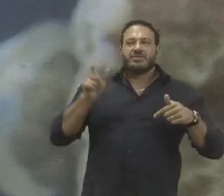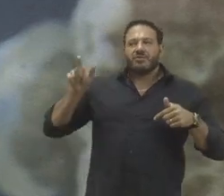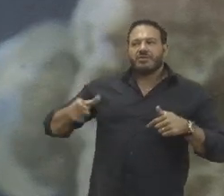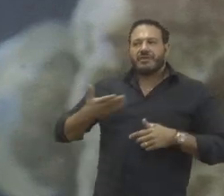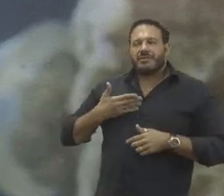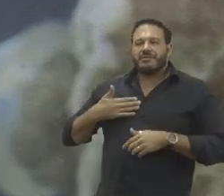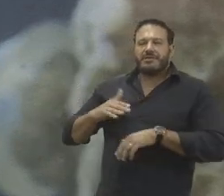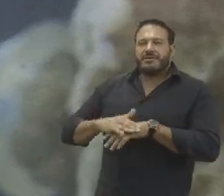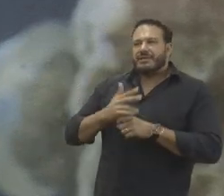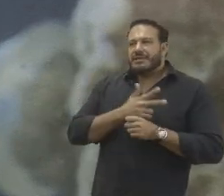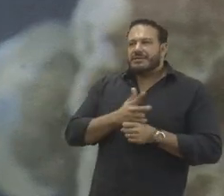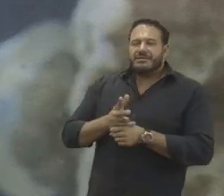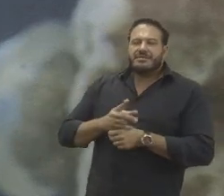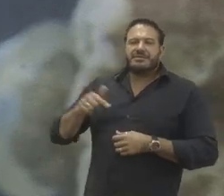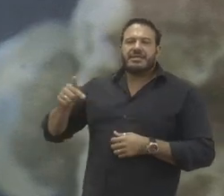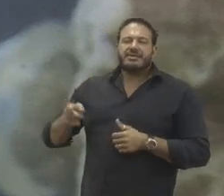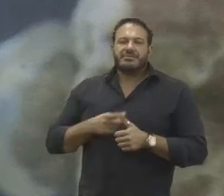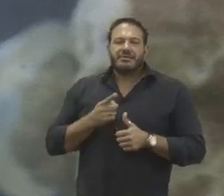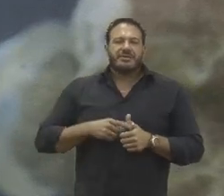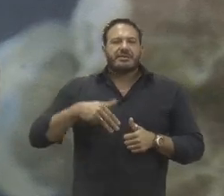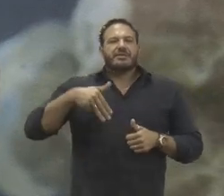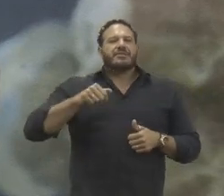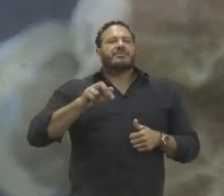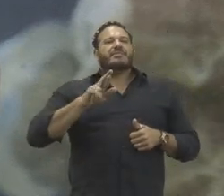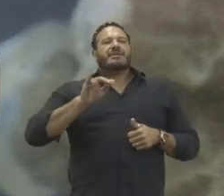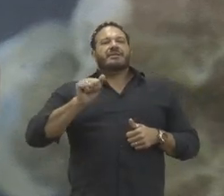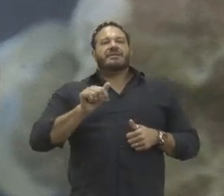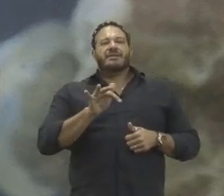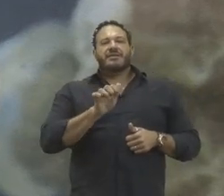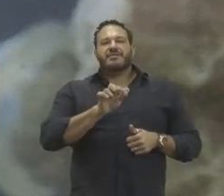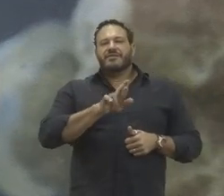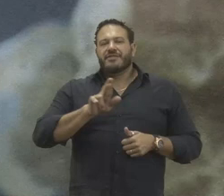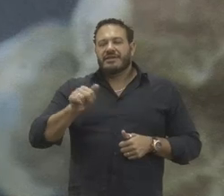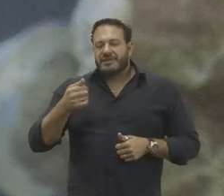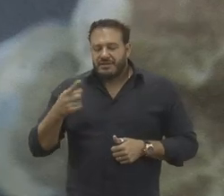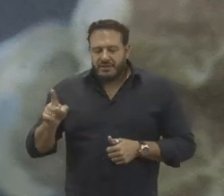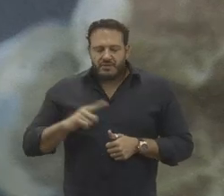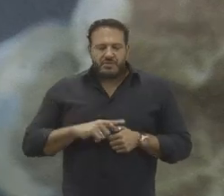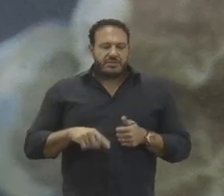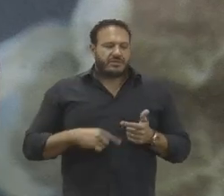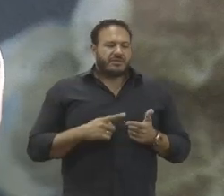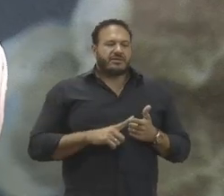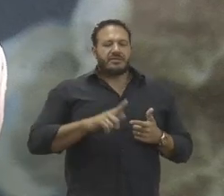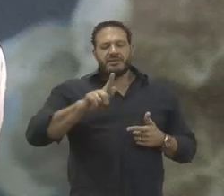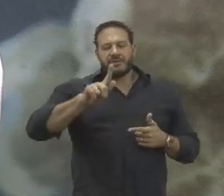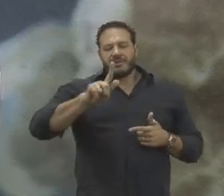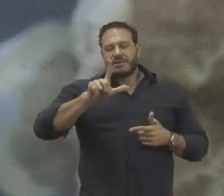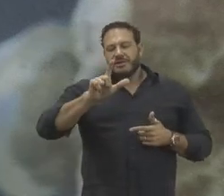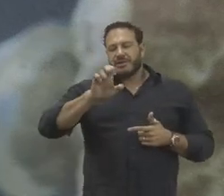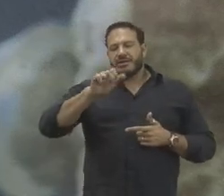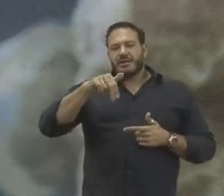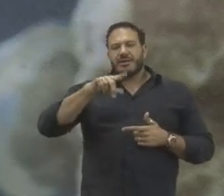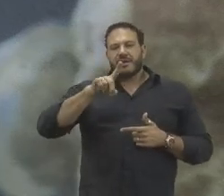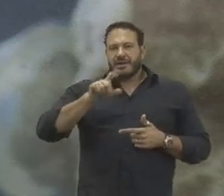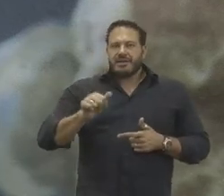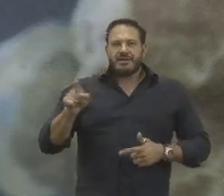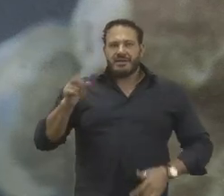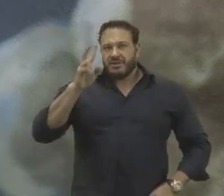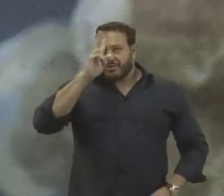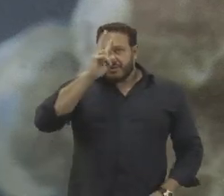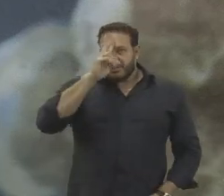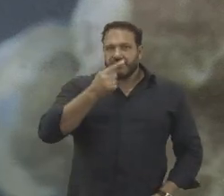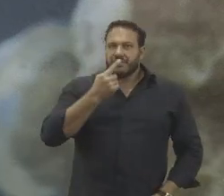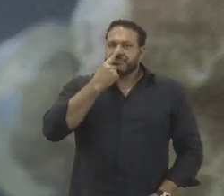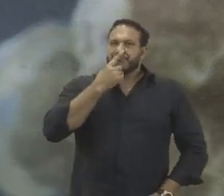sete primeiro foi a Mariana Ferrão depois foi outra a a Glenda koslovski que tem uma história pessoal